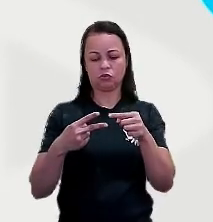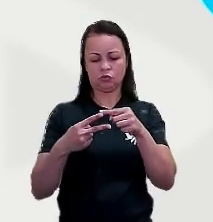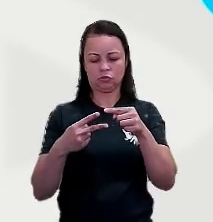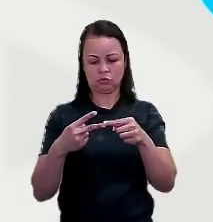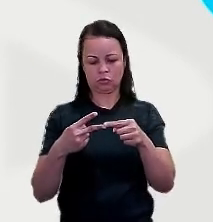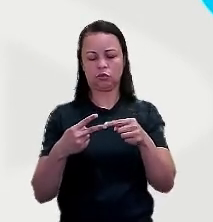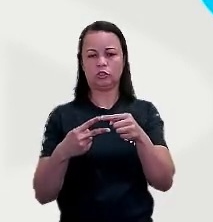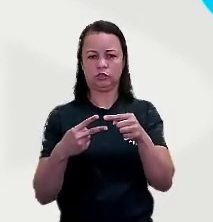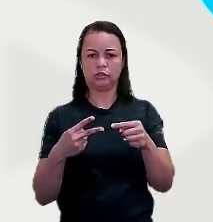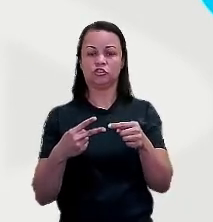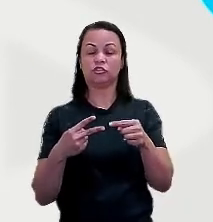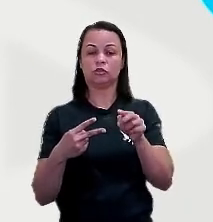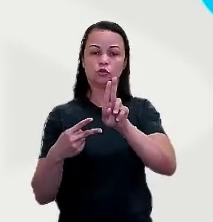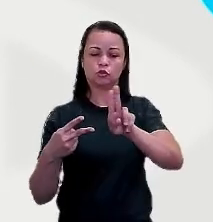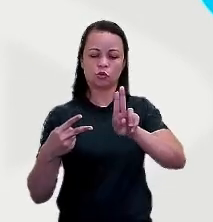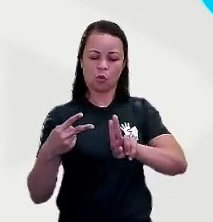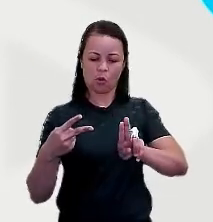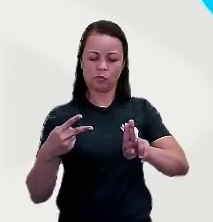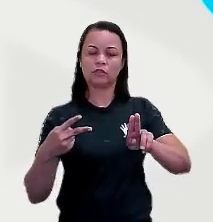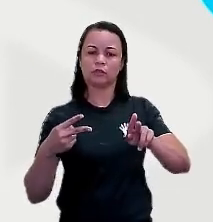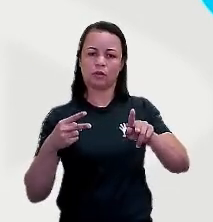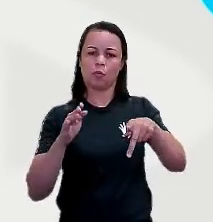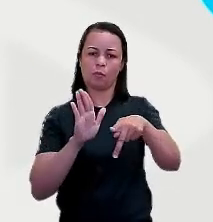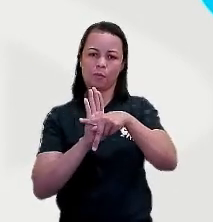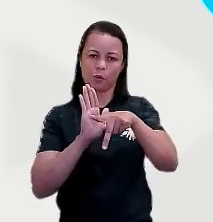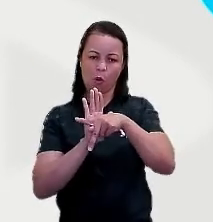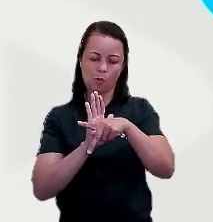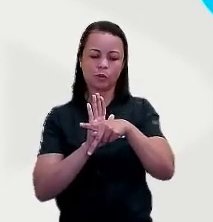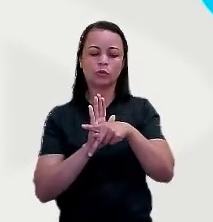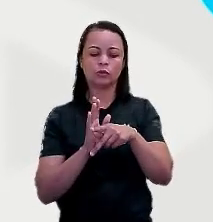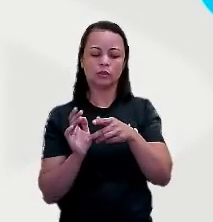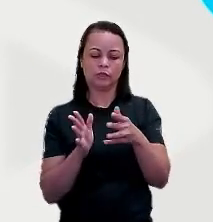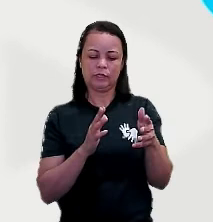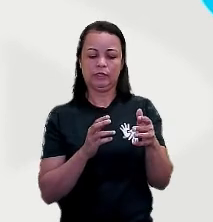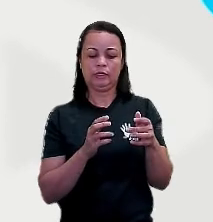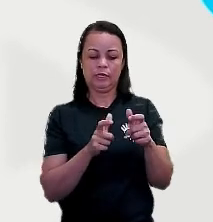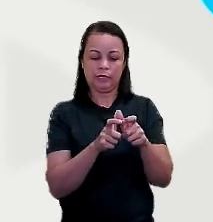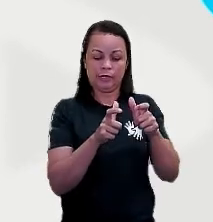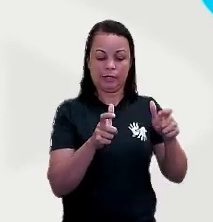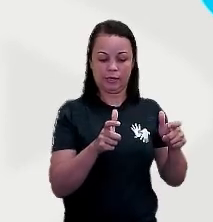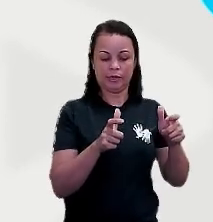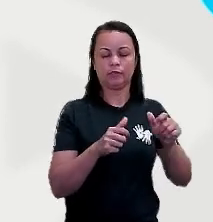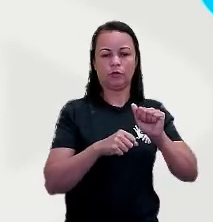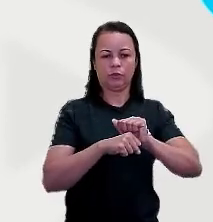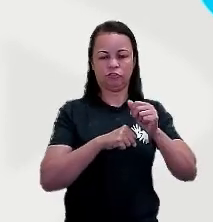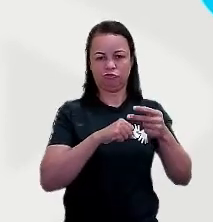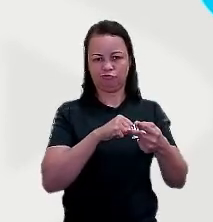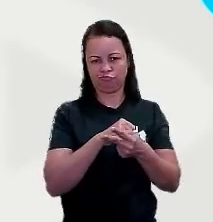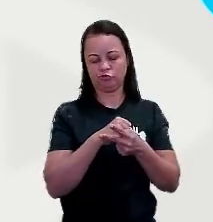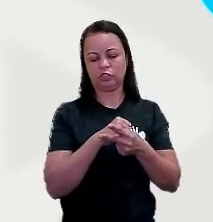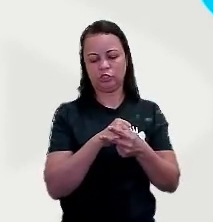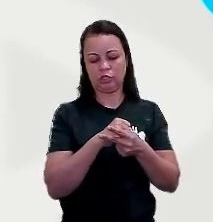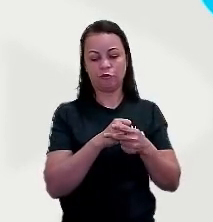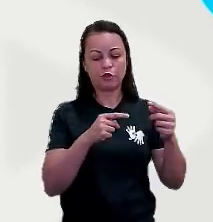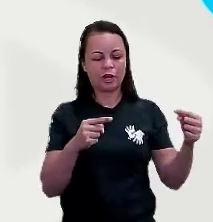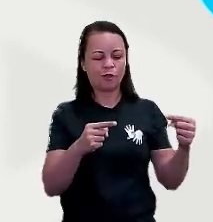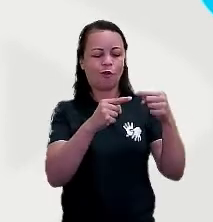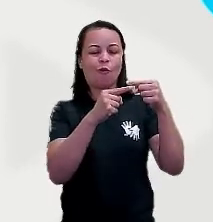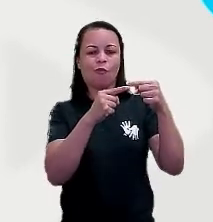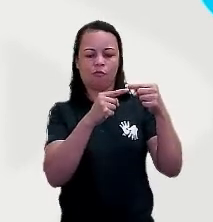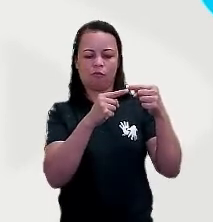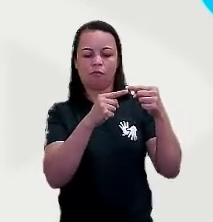José de Alencar são os substantivos próprios. Grandes é o adjetivo, vem antes desse substantivo, e aí ele está